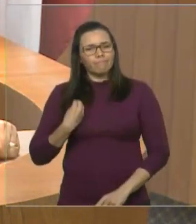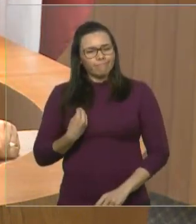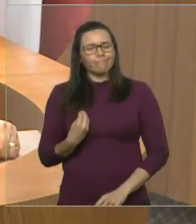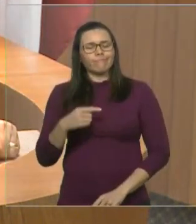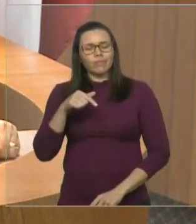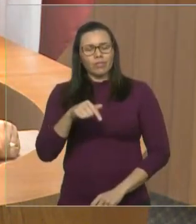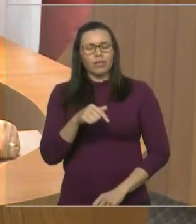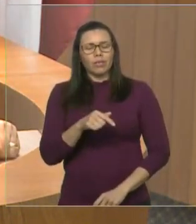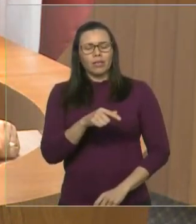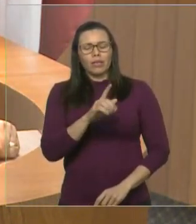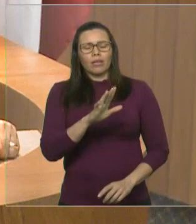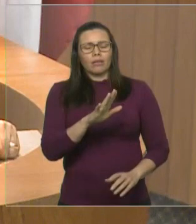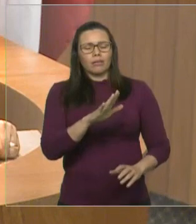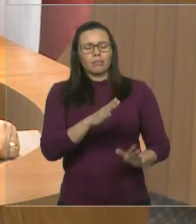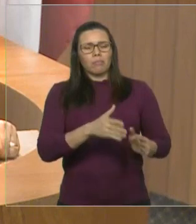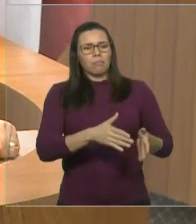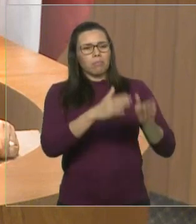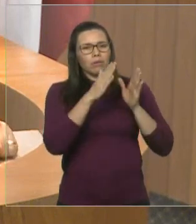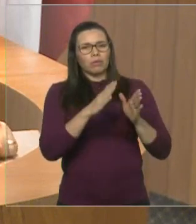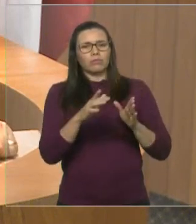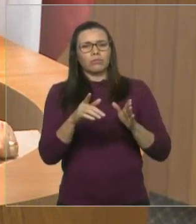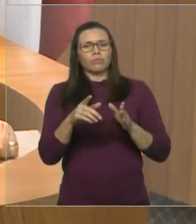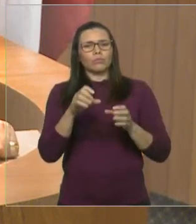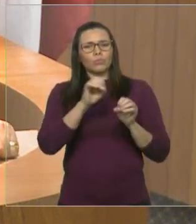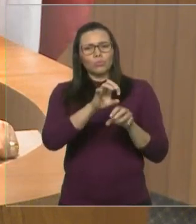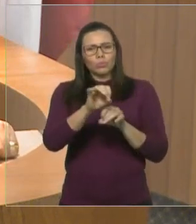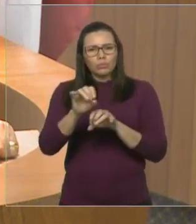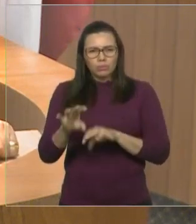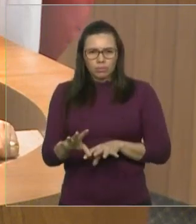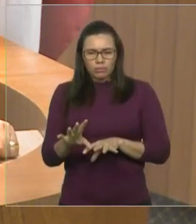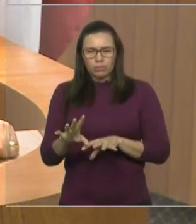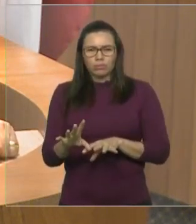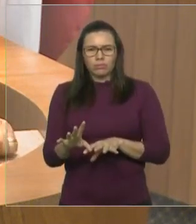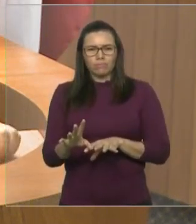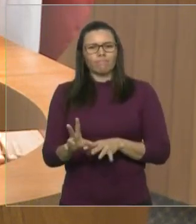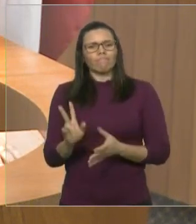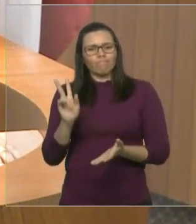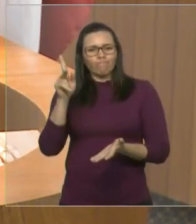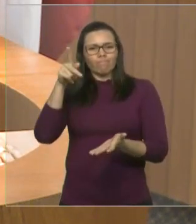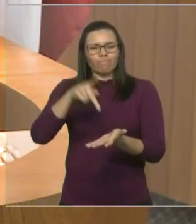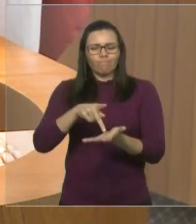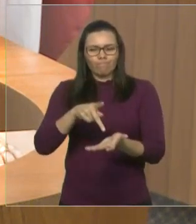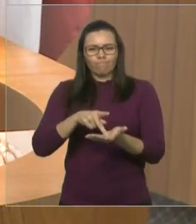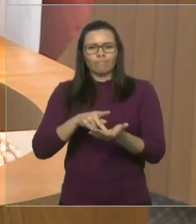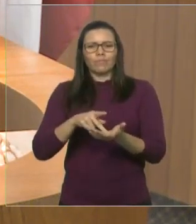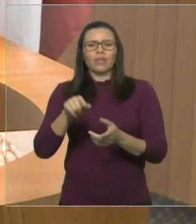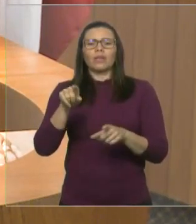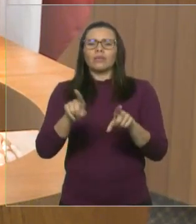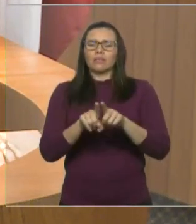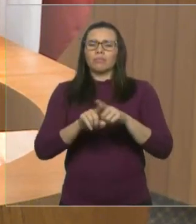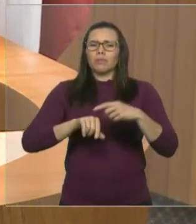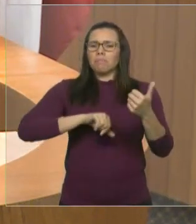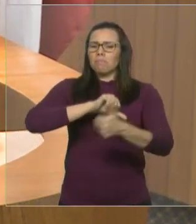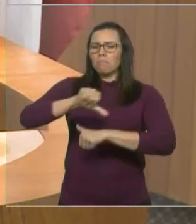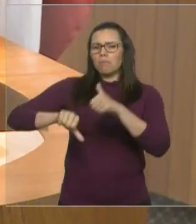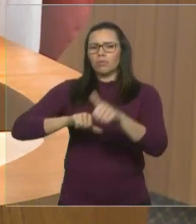o ensino se concretizando e as realidades da população da nossa região mudando cada vez mais. Muito obrigado.